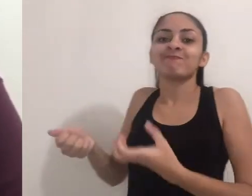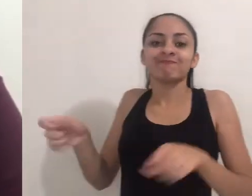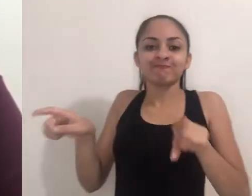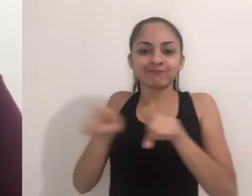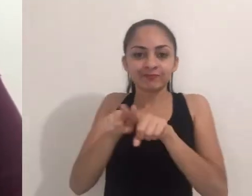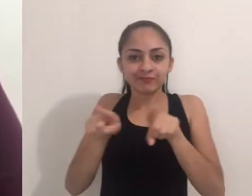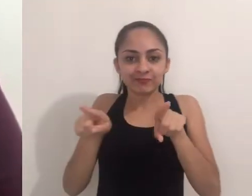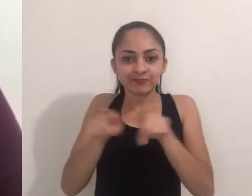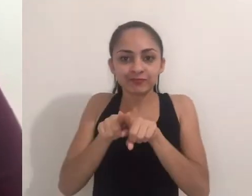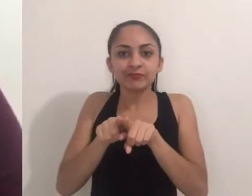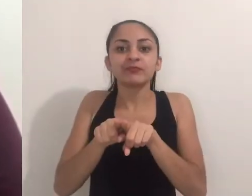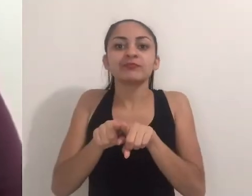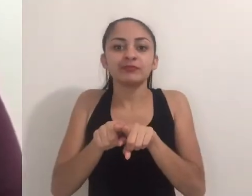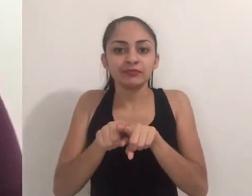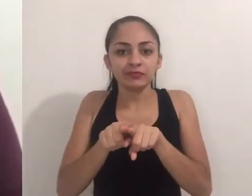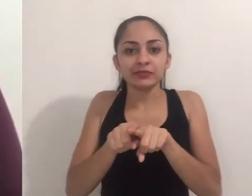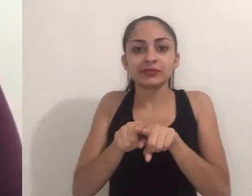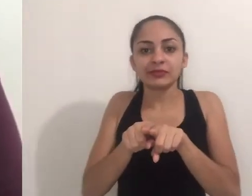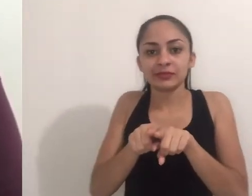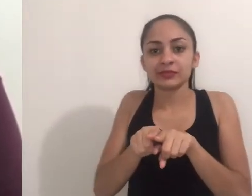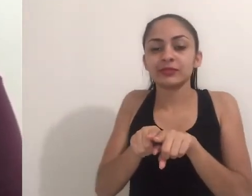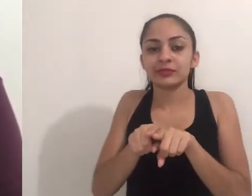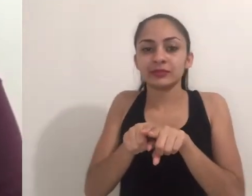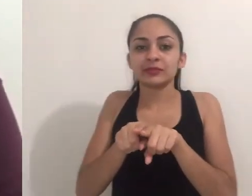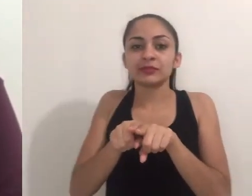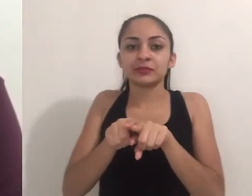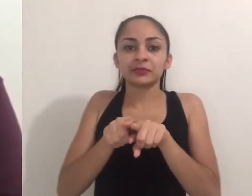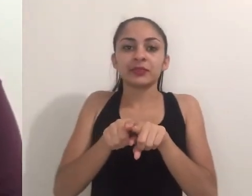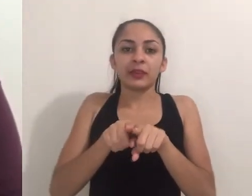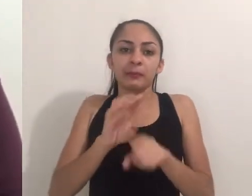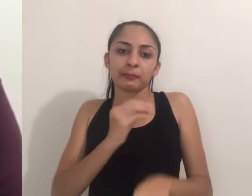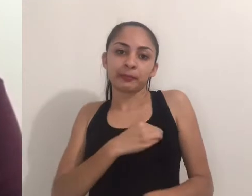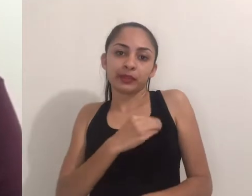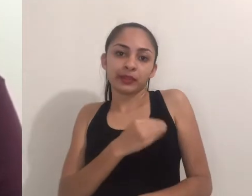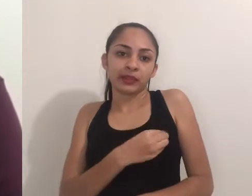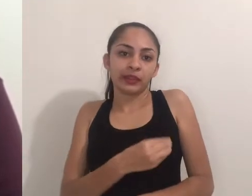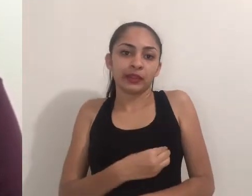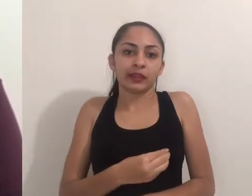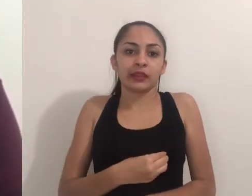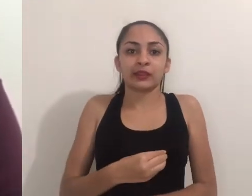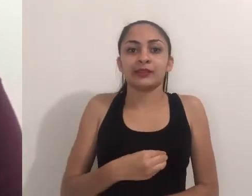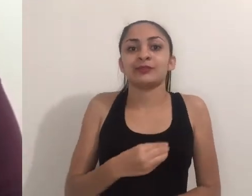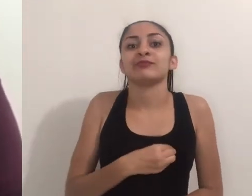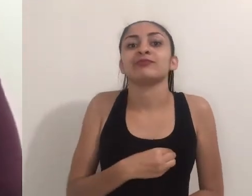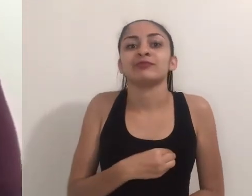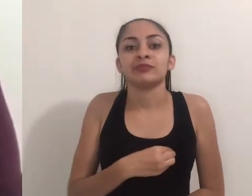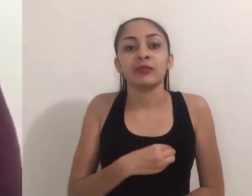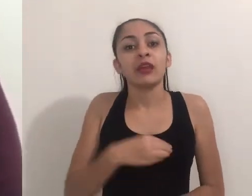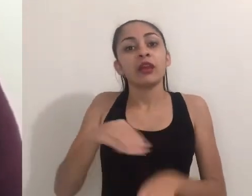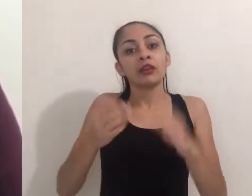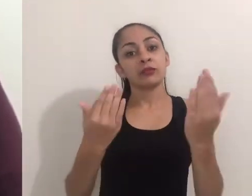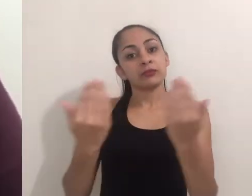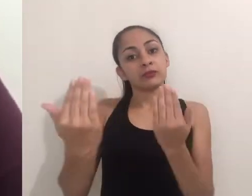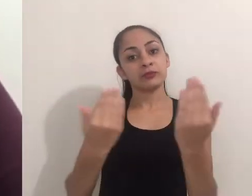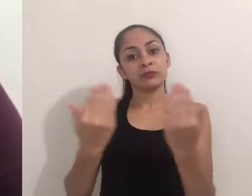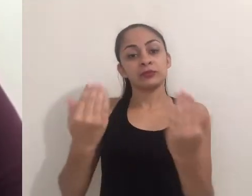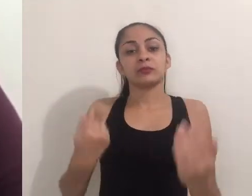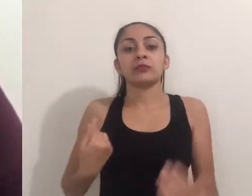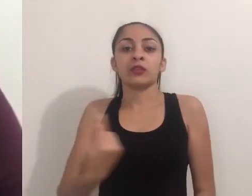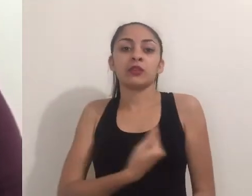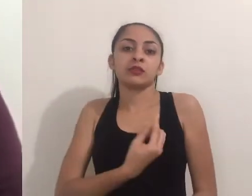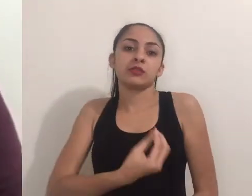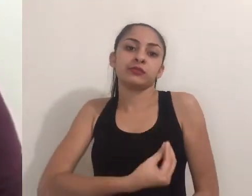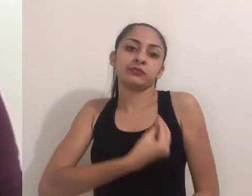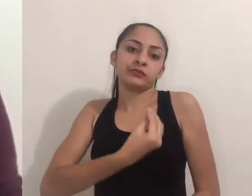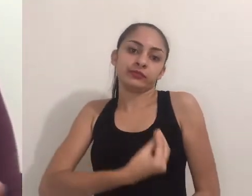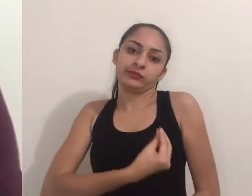daquilo que Deus estabelece em sua palavra. E isso não pode fazer parte da nossa vida. O pecado, ele tem que